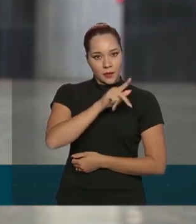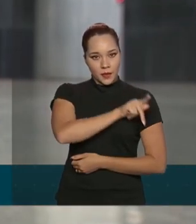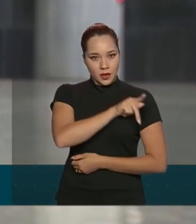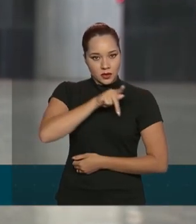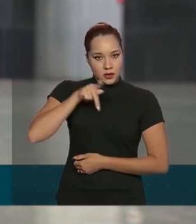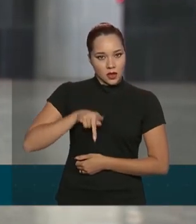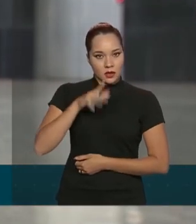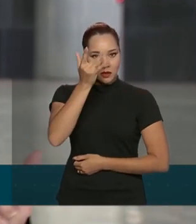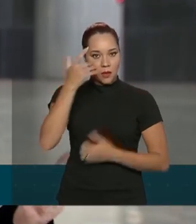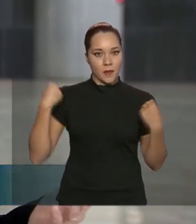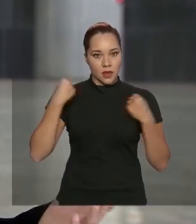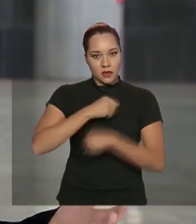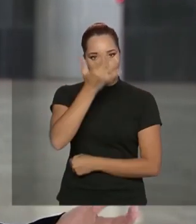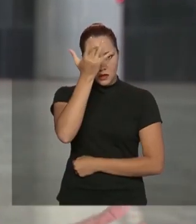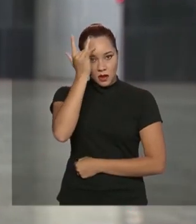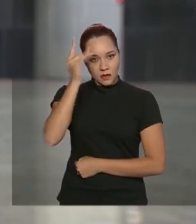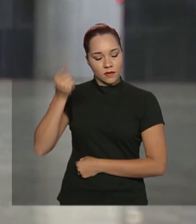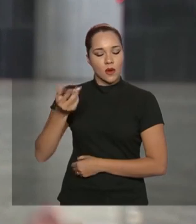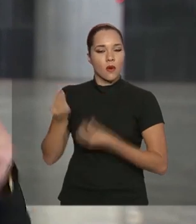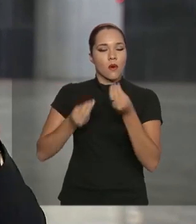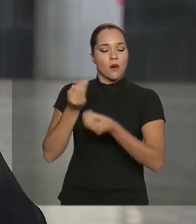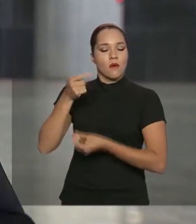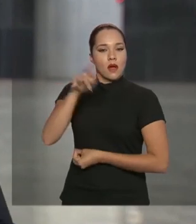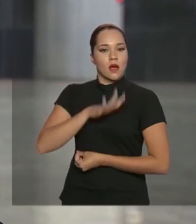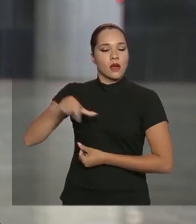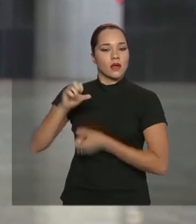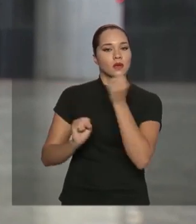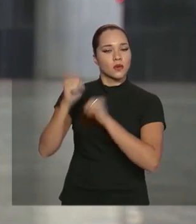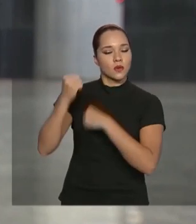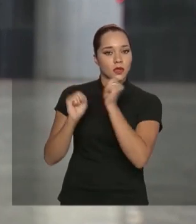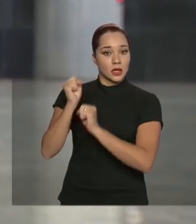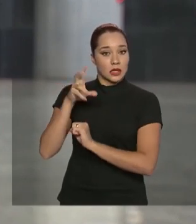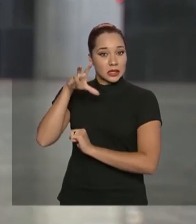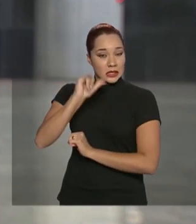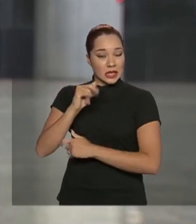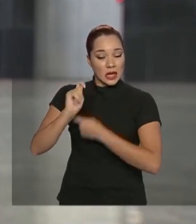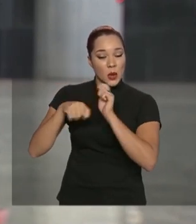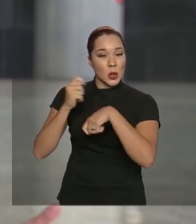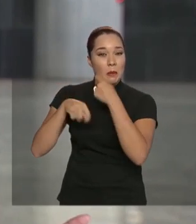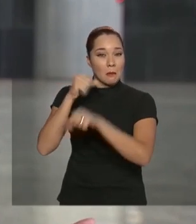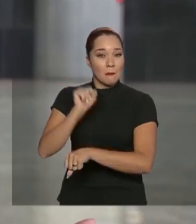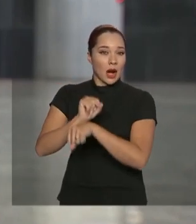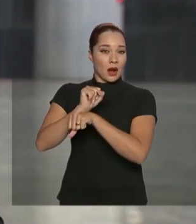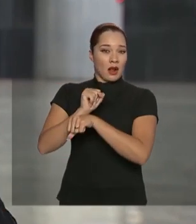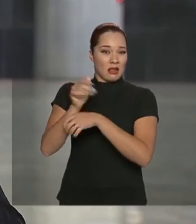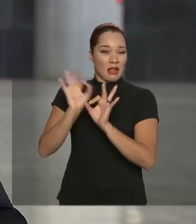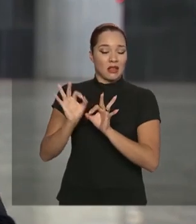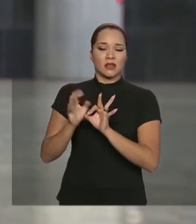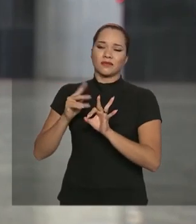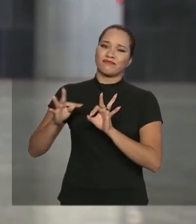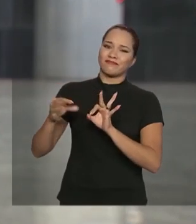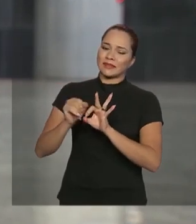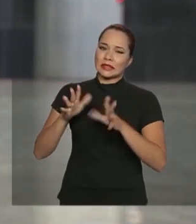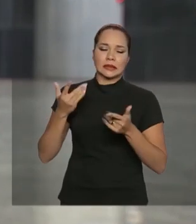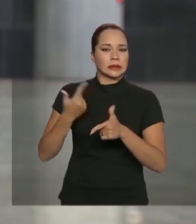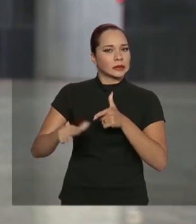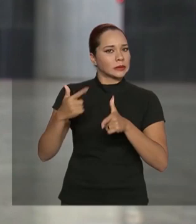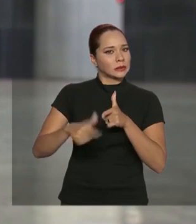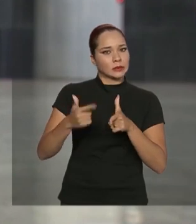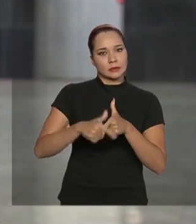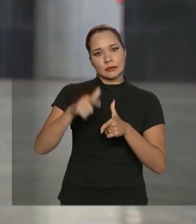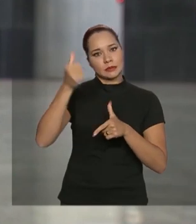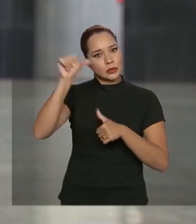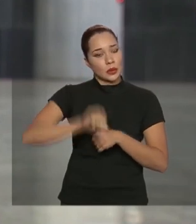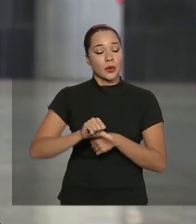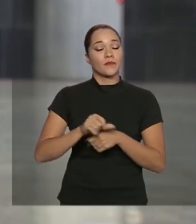ministro Dias Toffoli, uma visão da classe industrial. Se a economia não voltar a funcionar, vários setores vão entrar em colapso. Bolsonaro